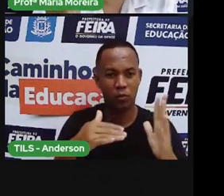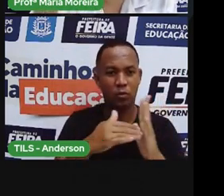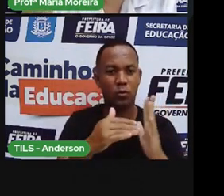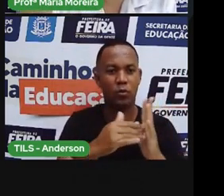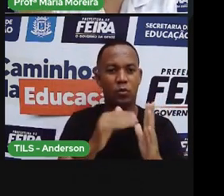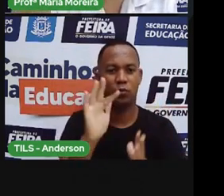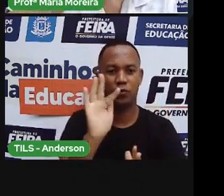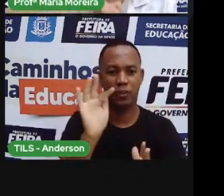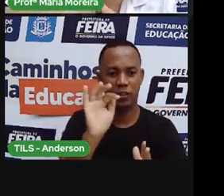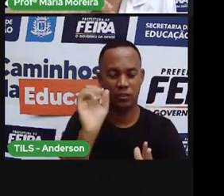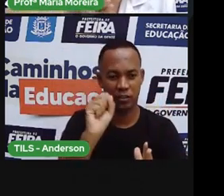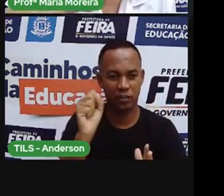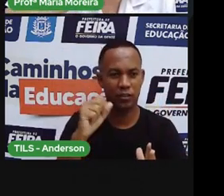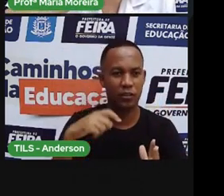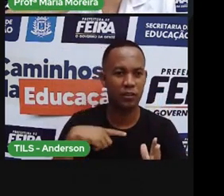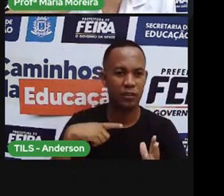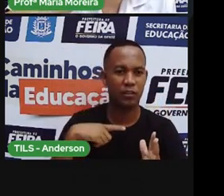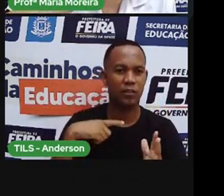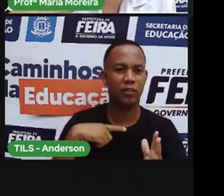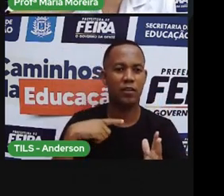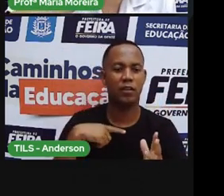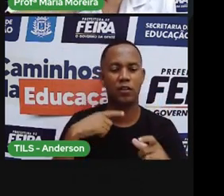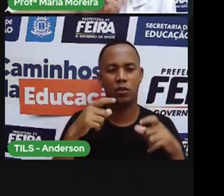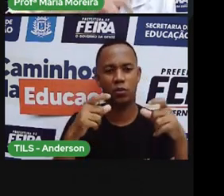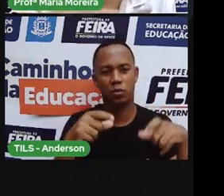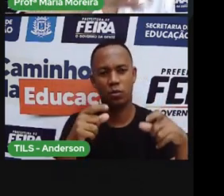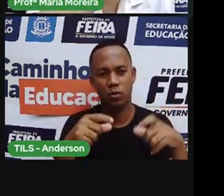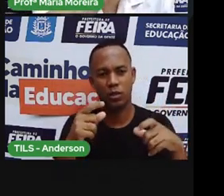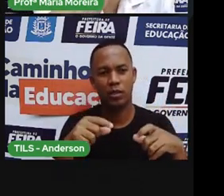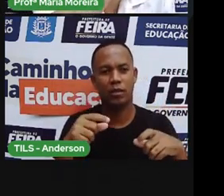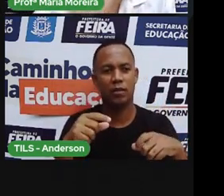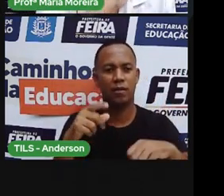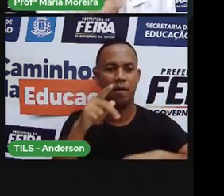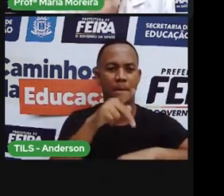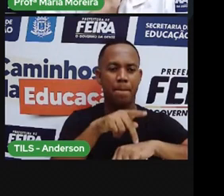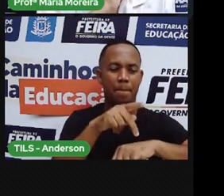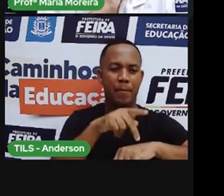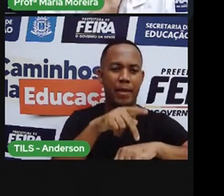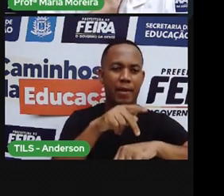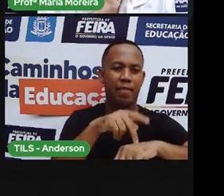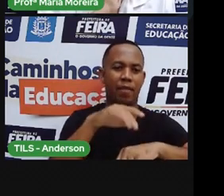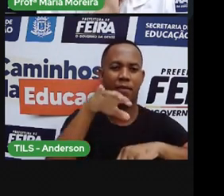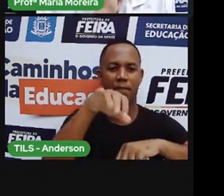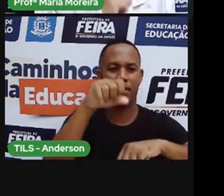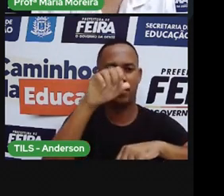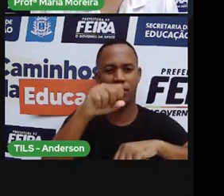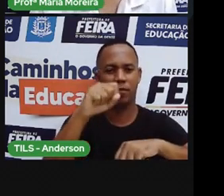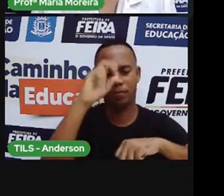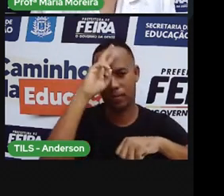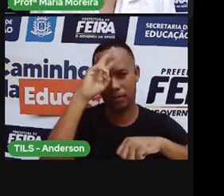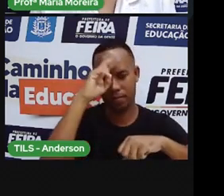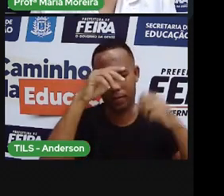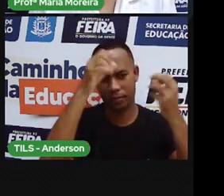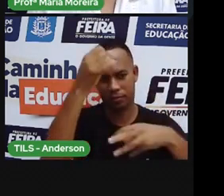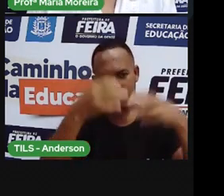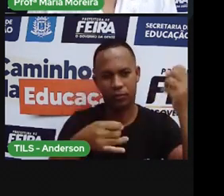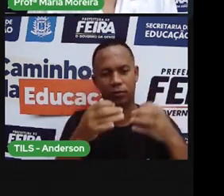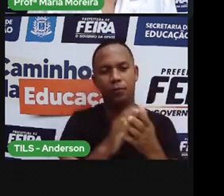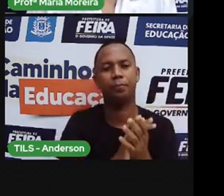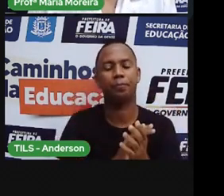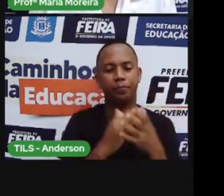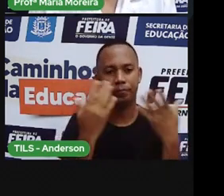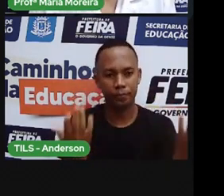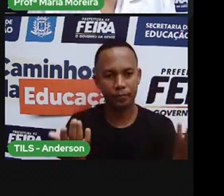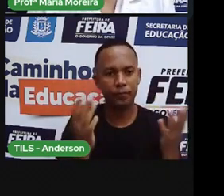tinha uma mineradora que era que extraía pedras, né? A pedreira lá em São José, pronto.